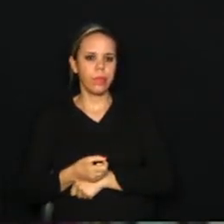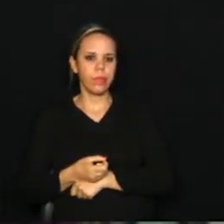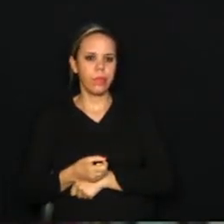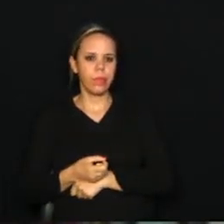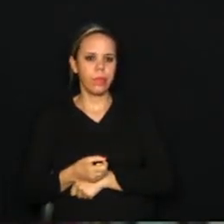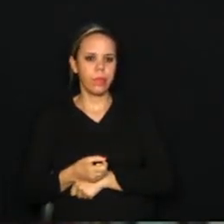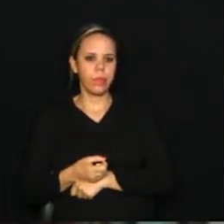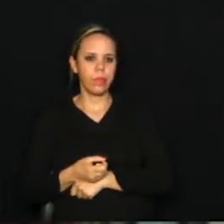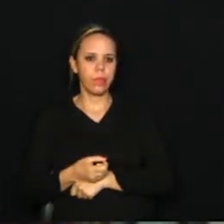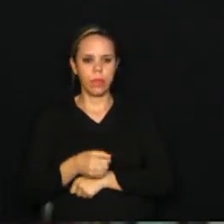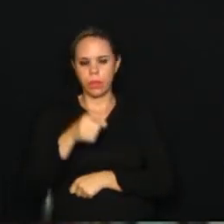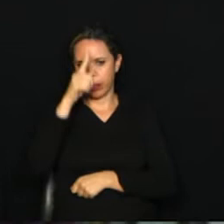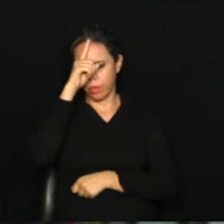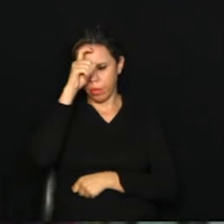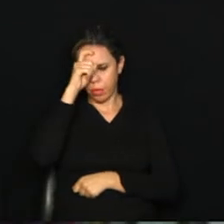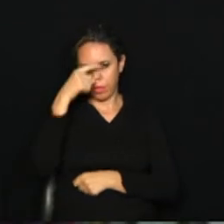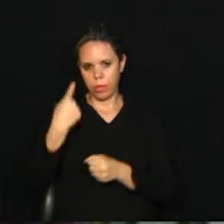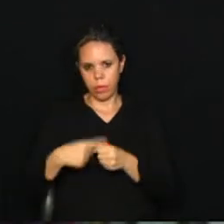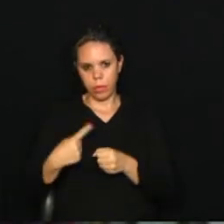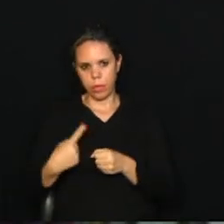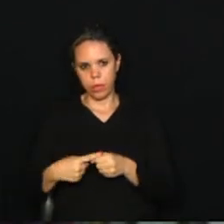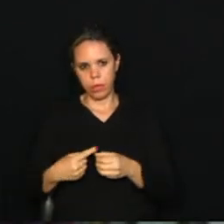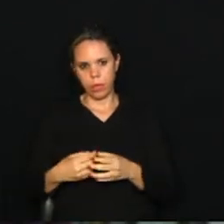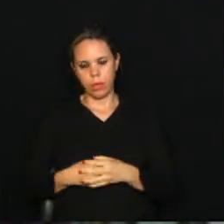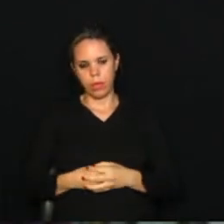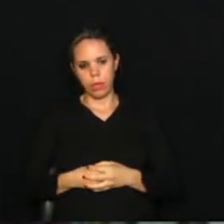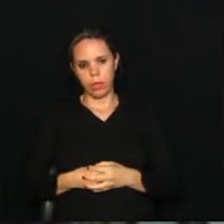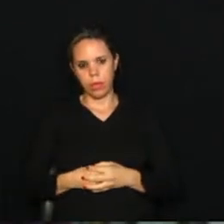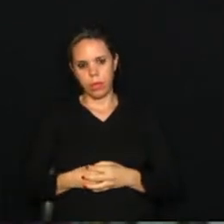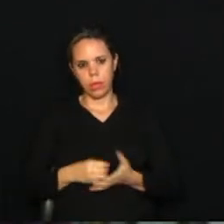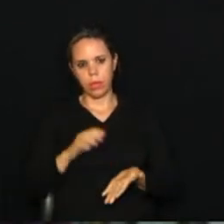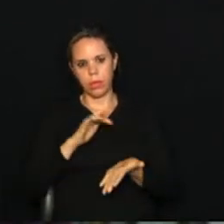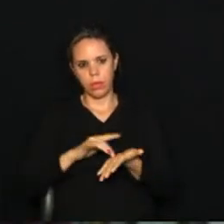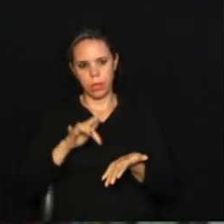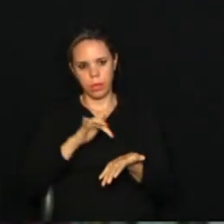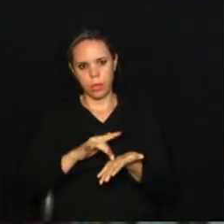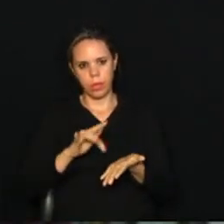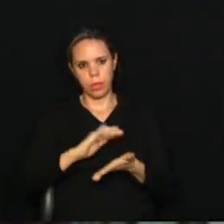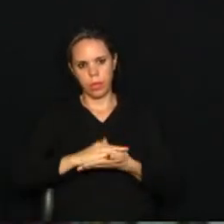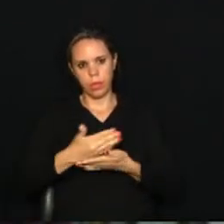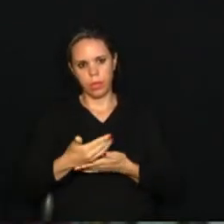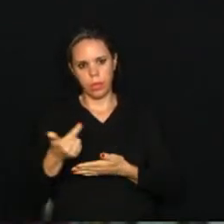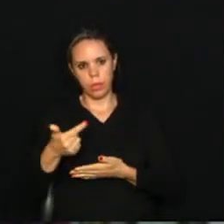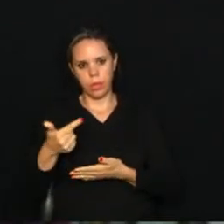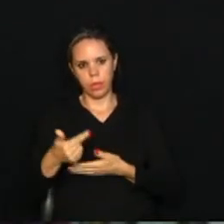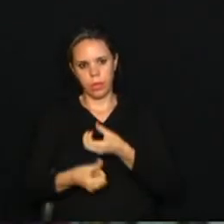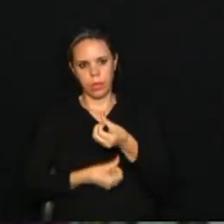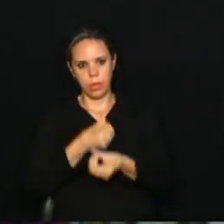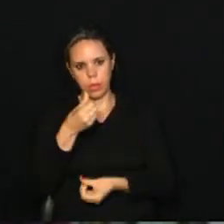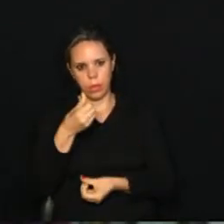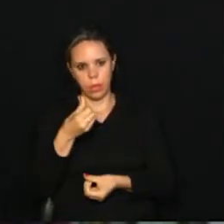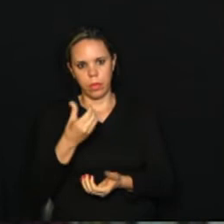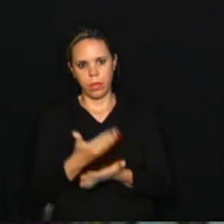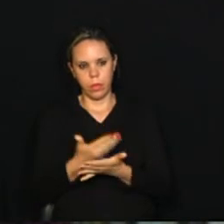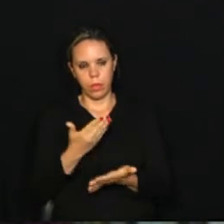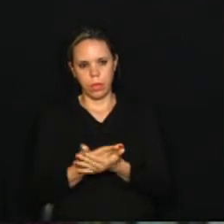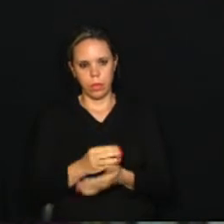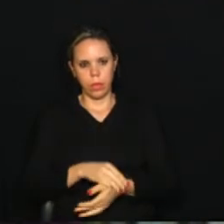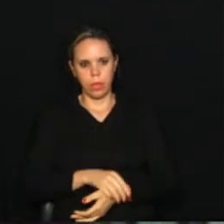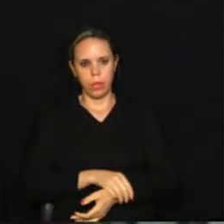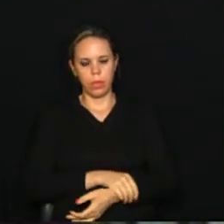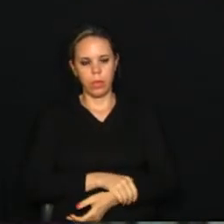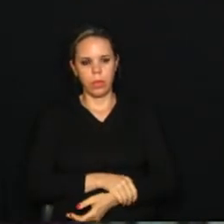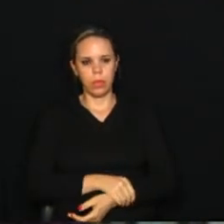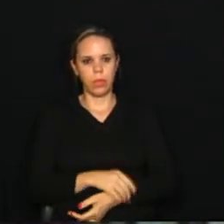da rede municipal vão receber um Chromebook no segundo semestre. O Chromebook